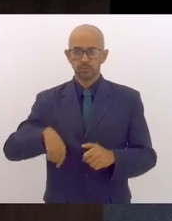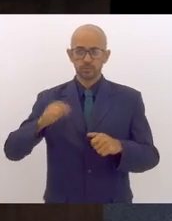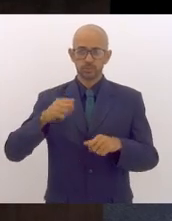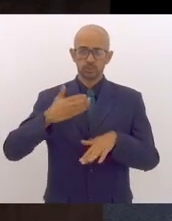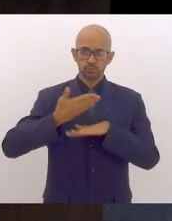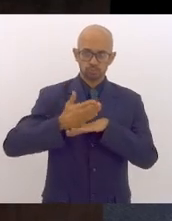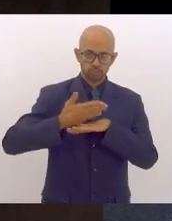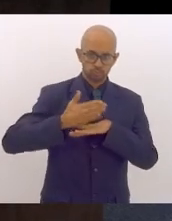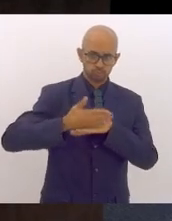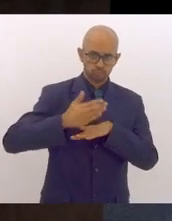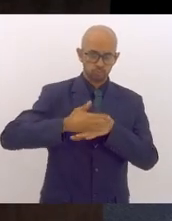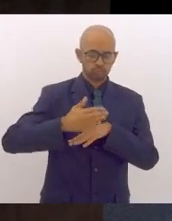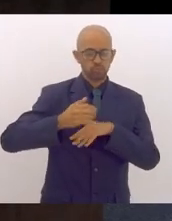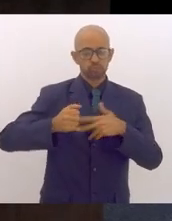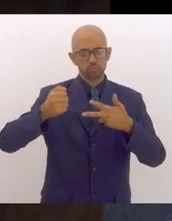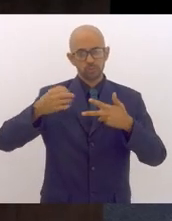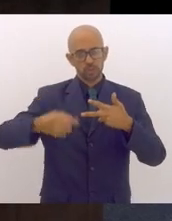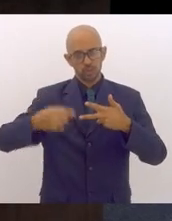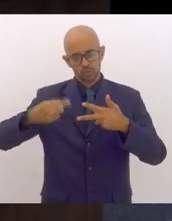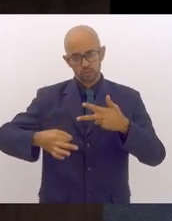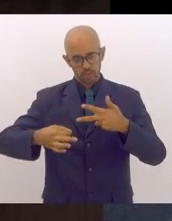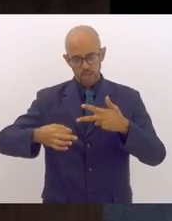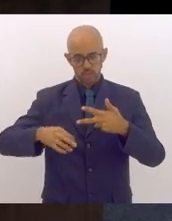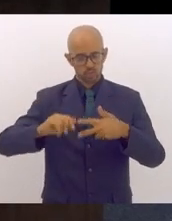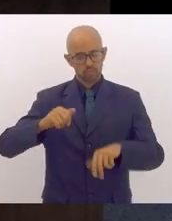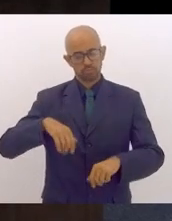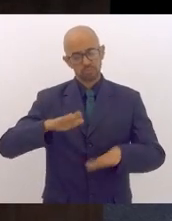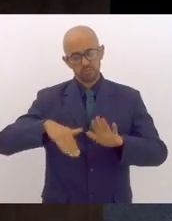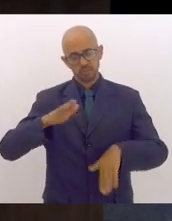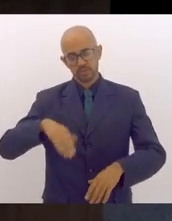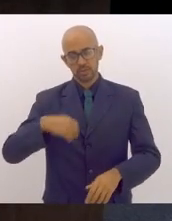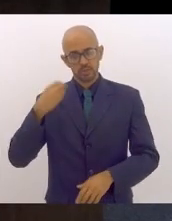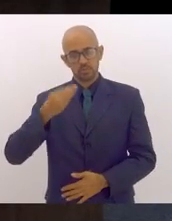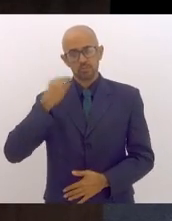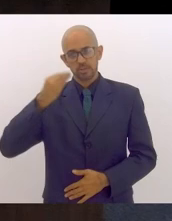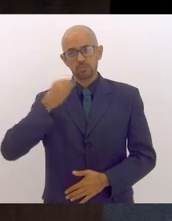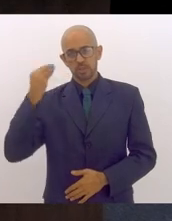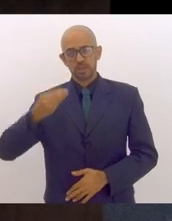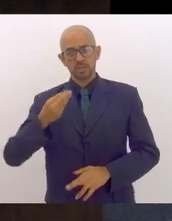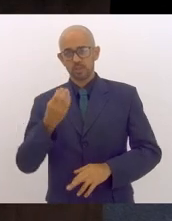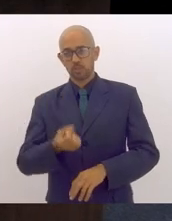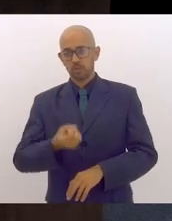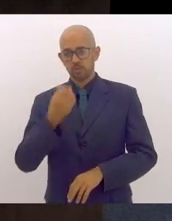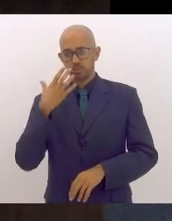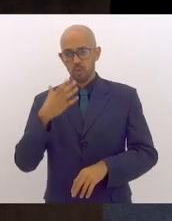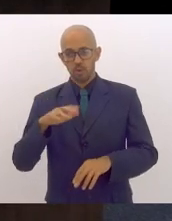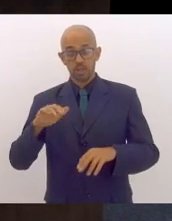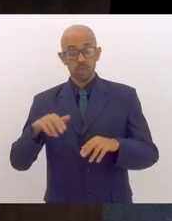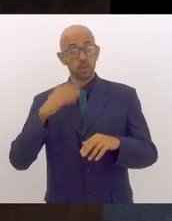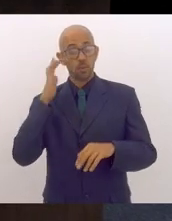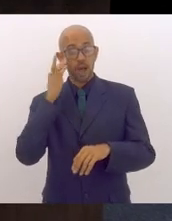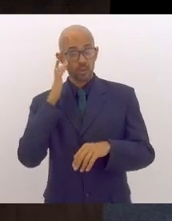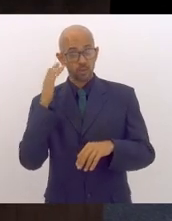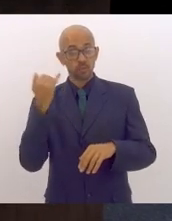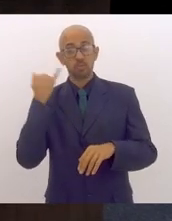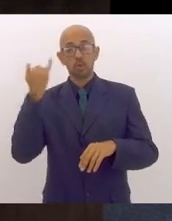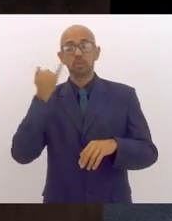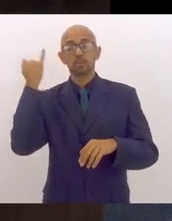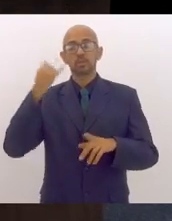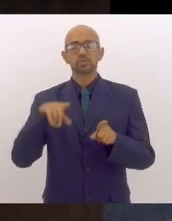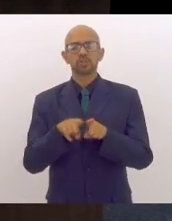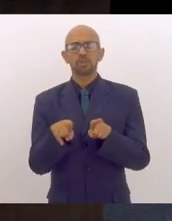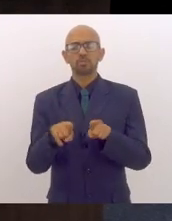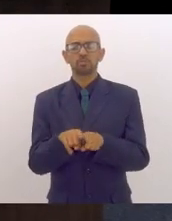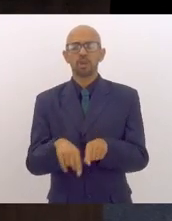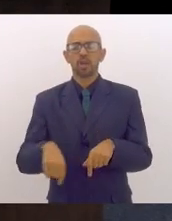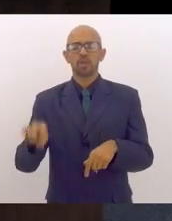residência no Poder Judiciário. Deve ser uma experiência de formação extremamente diferenciada e acho importante o Tribunal de